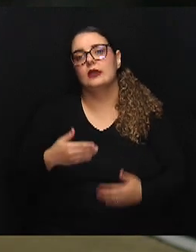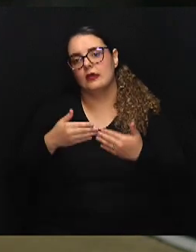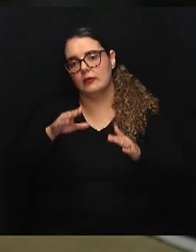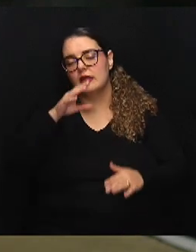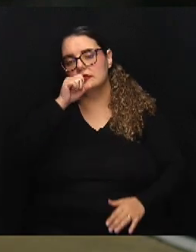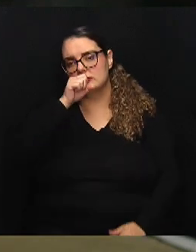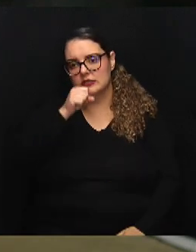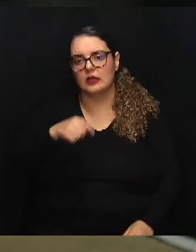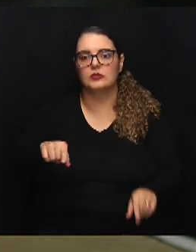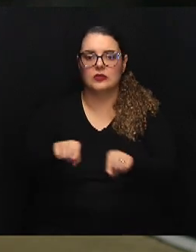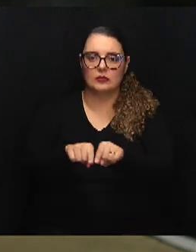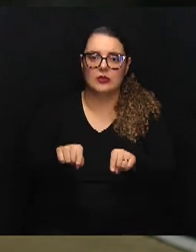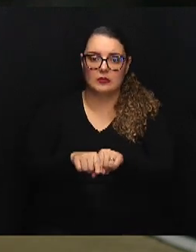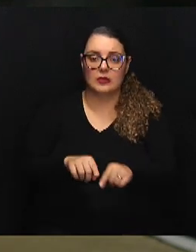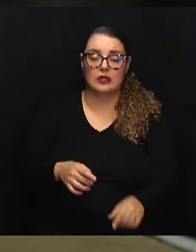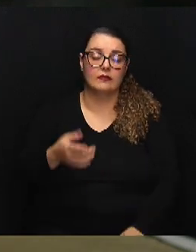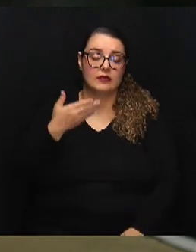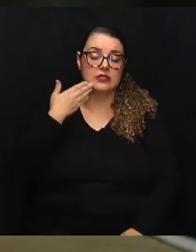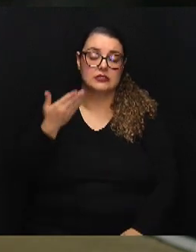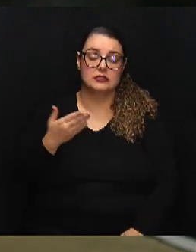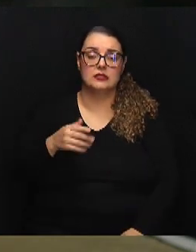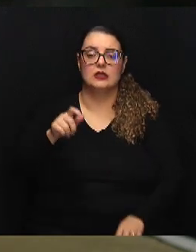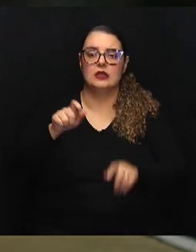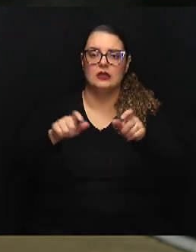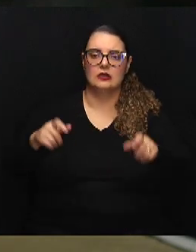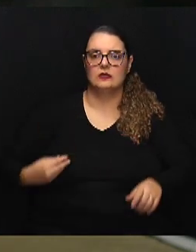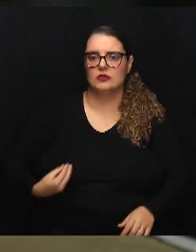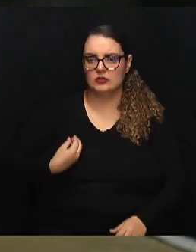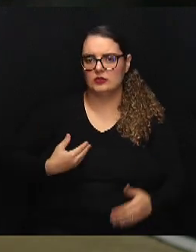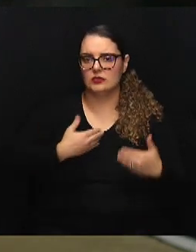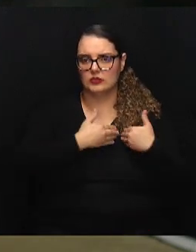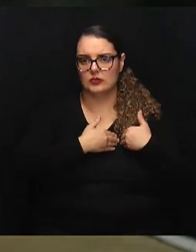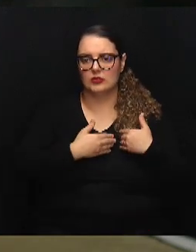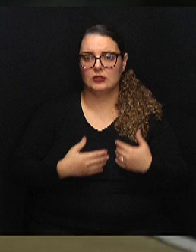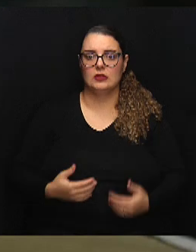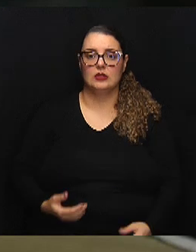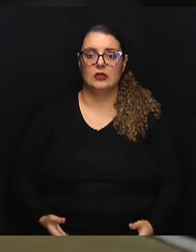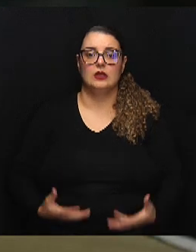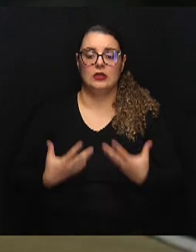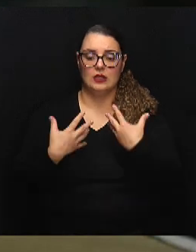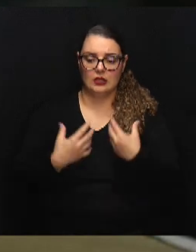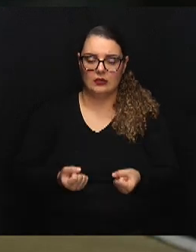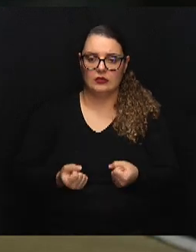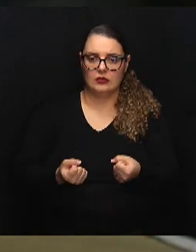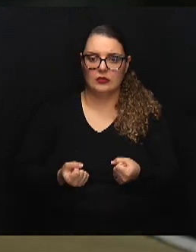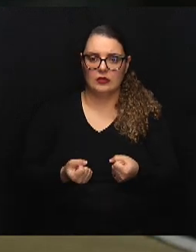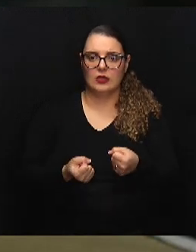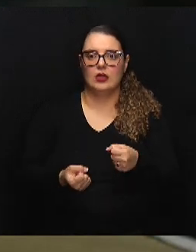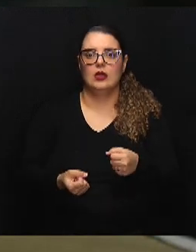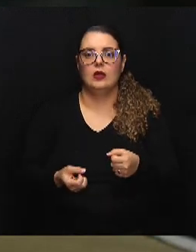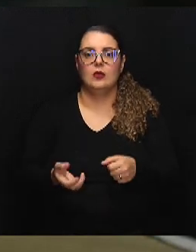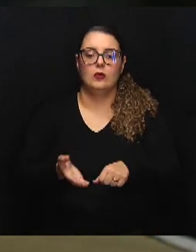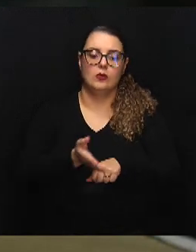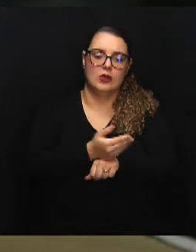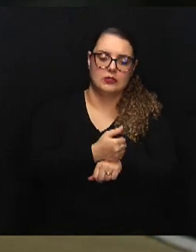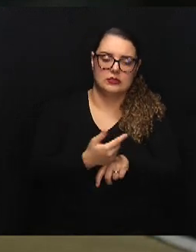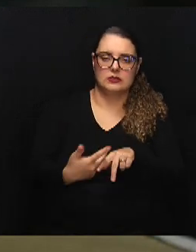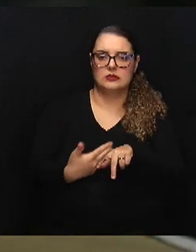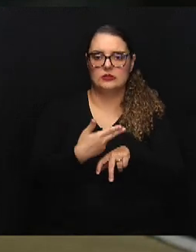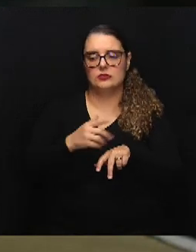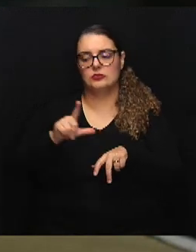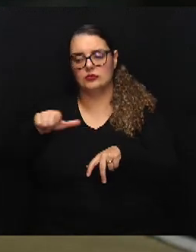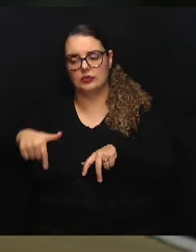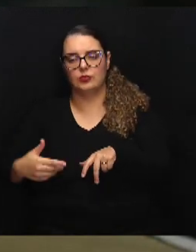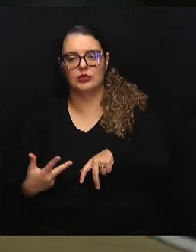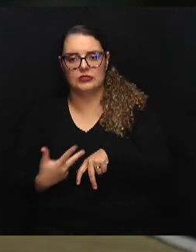comparecer durante a semana. Quem adere ao projeto recebe orientações sobre os pré e os pós, né, cirúrgicos, e